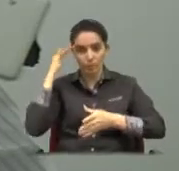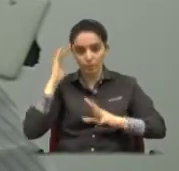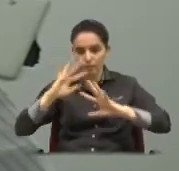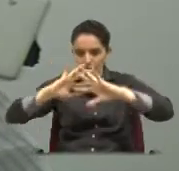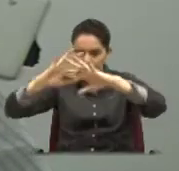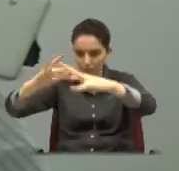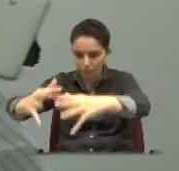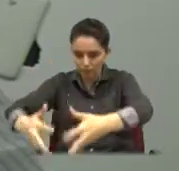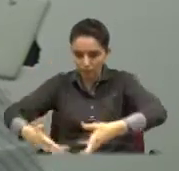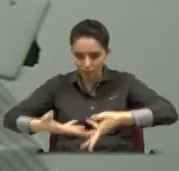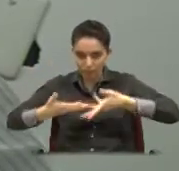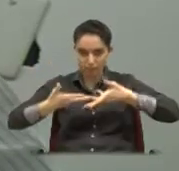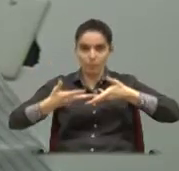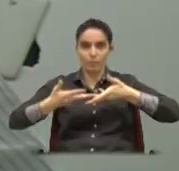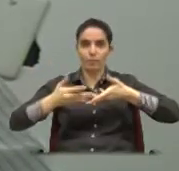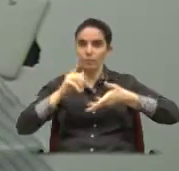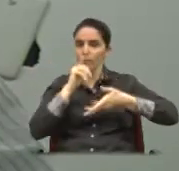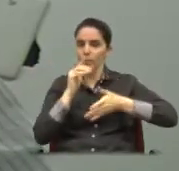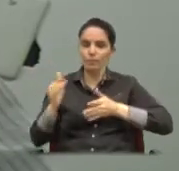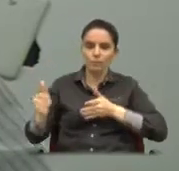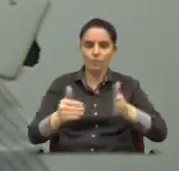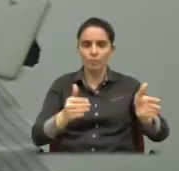Sul no ano de